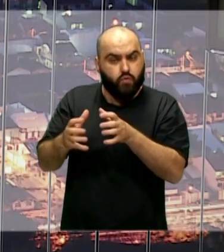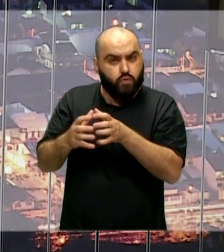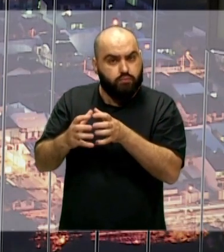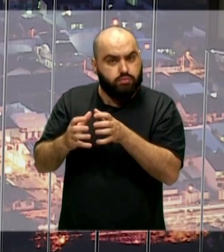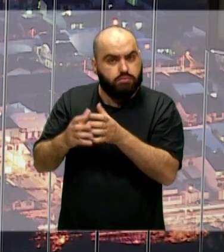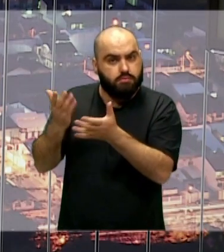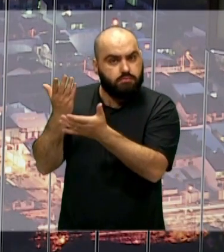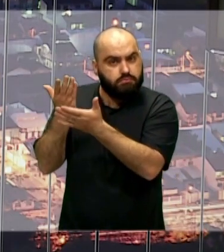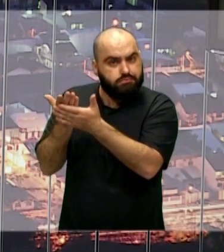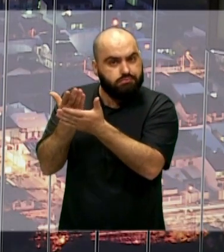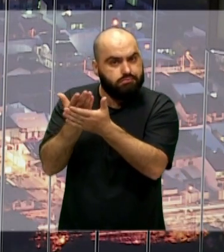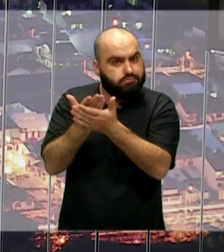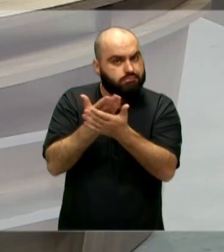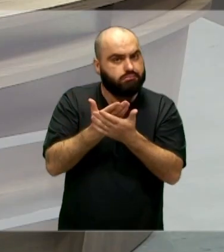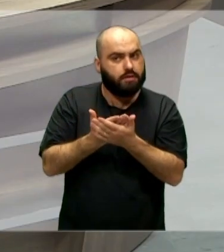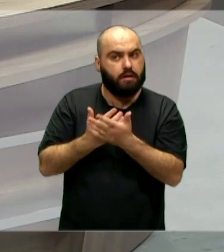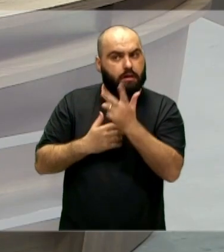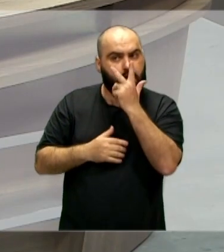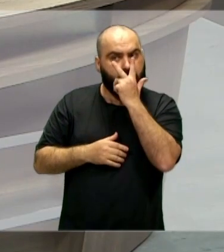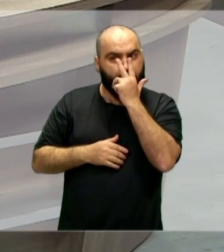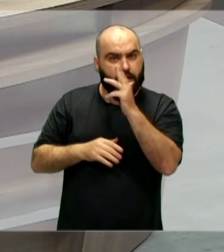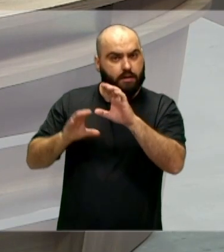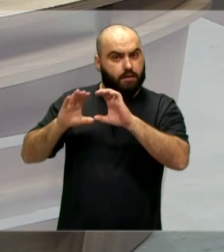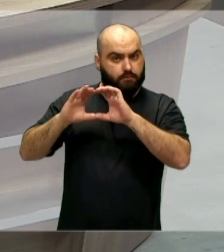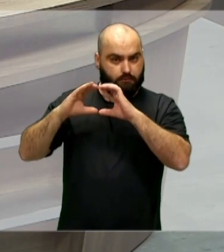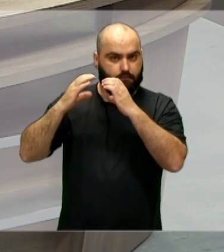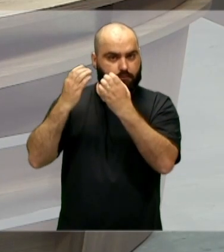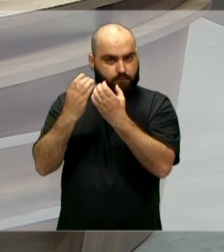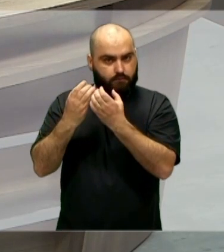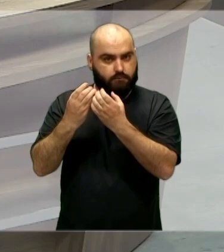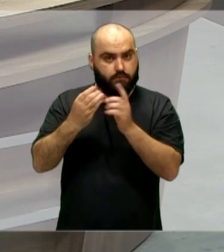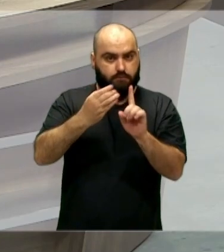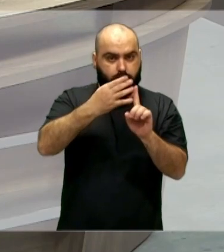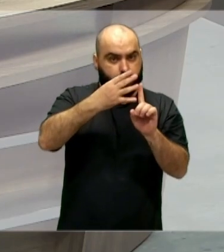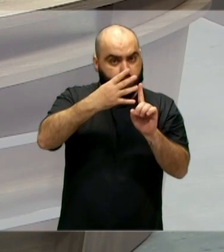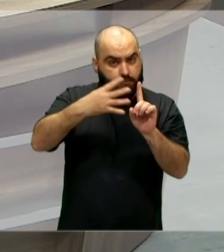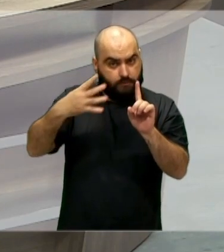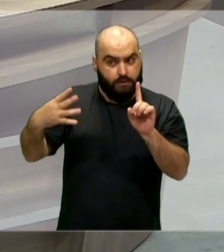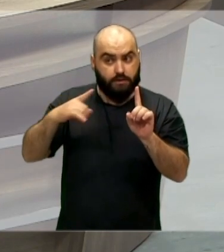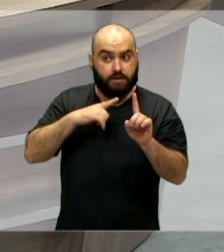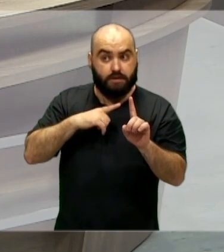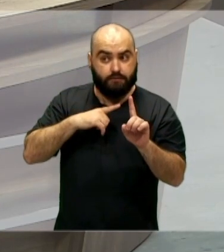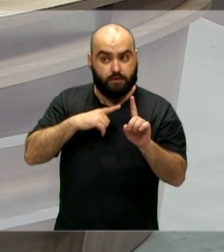estudos da comunidade LGBT.